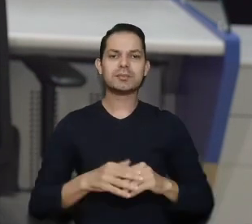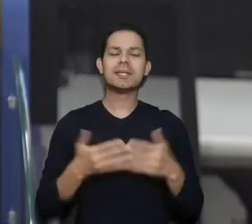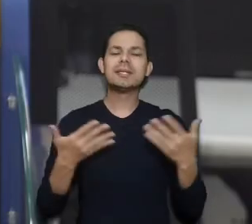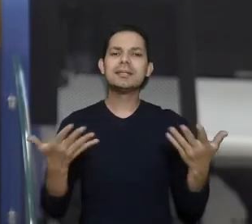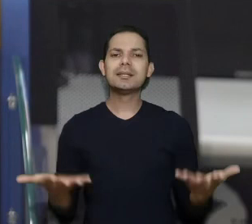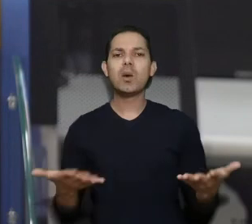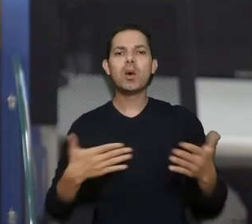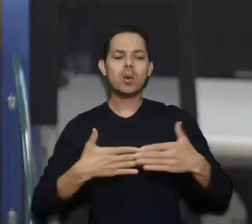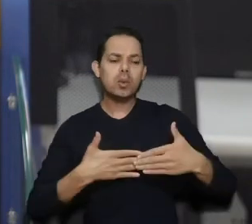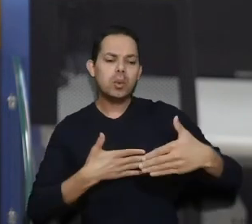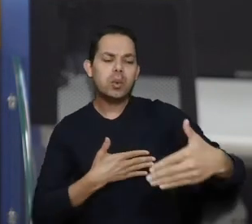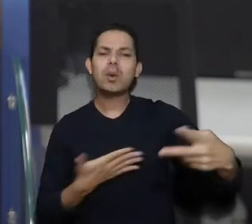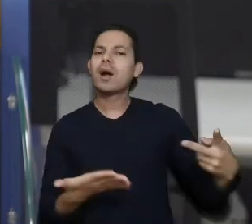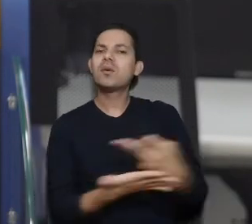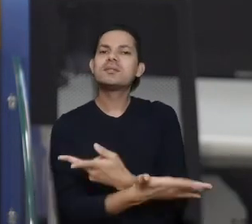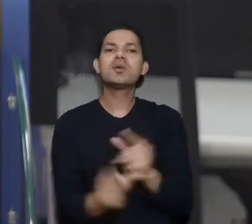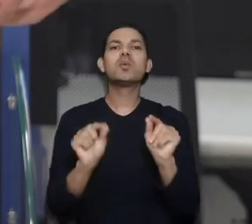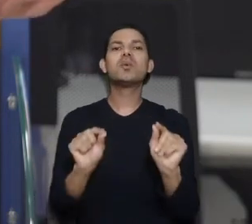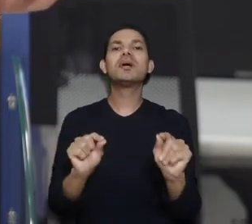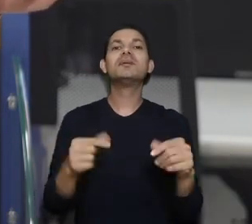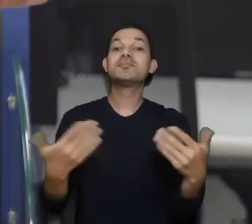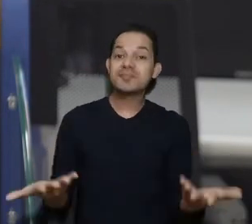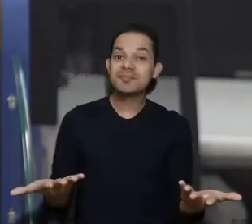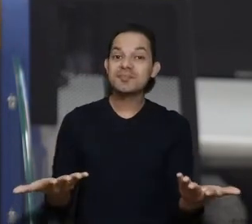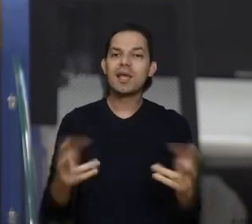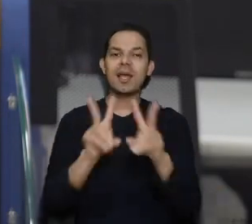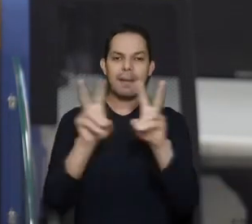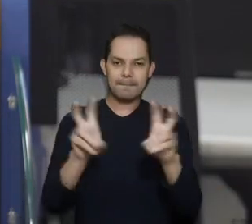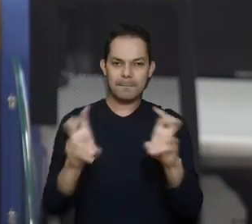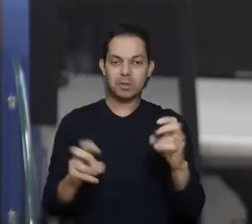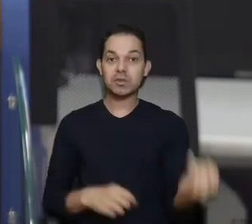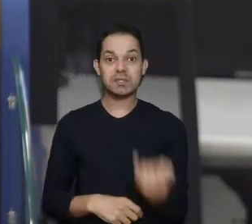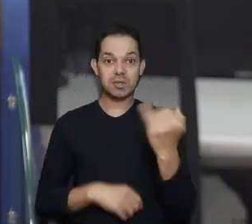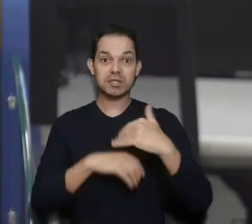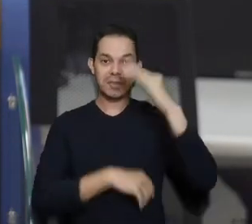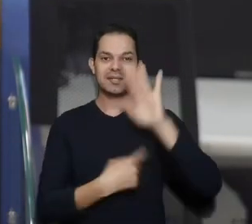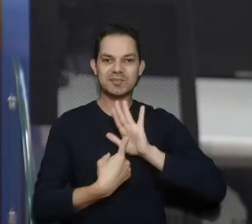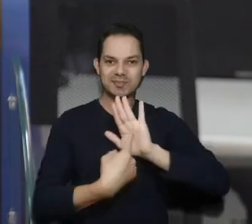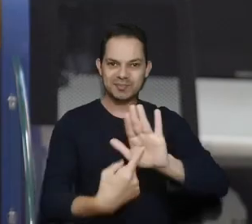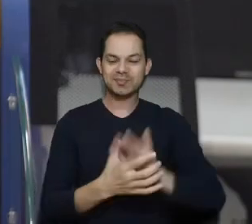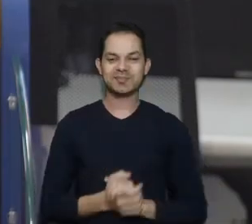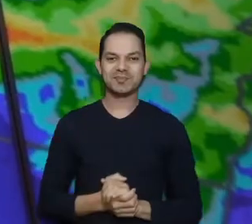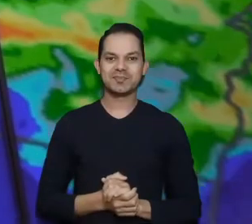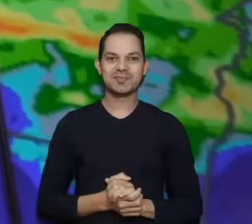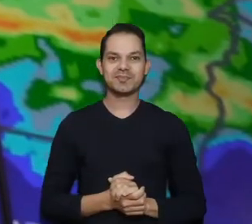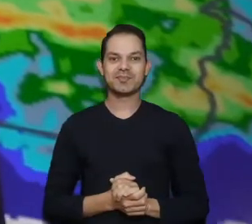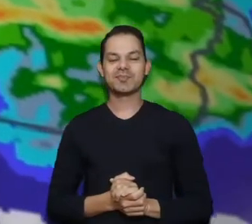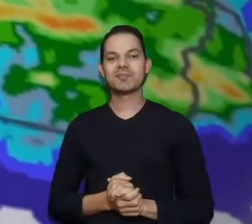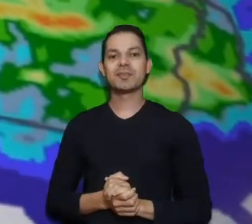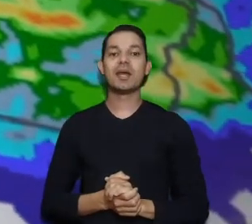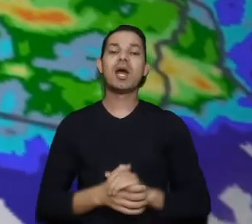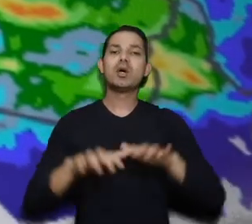junho. Então, o que podemos esperar? Vamos aos pontos que merecem mais atenção. A